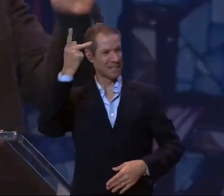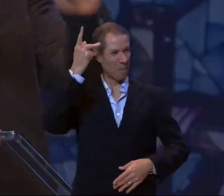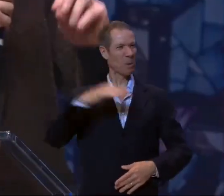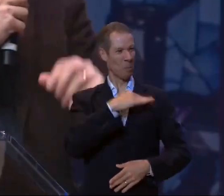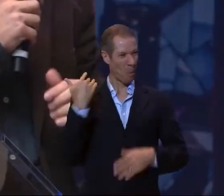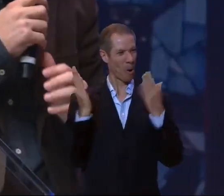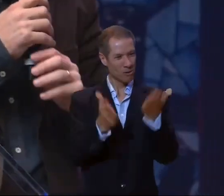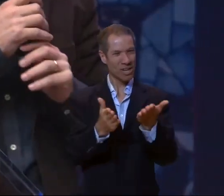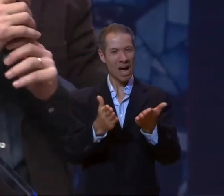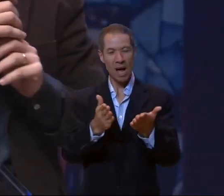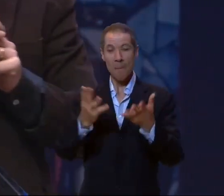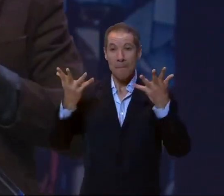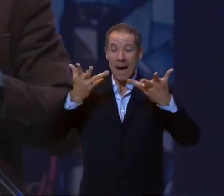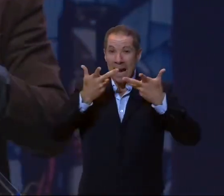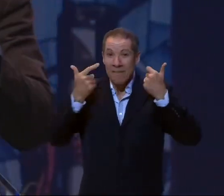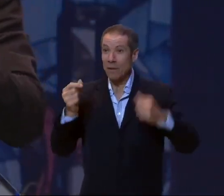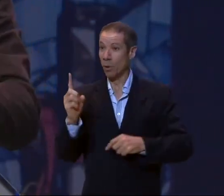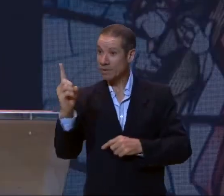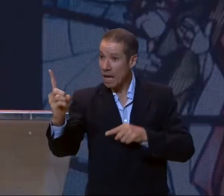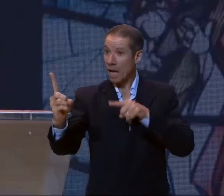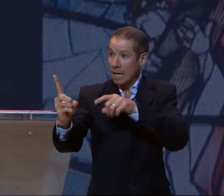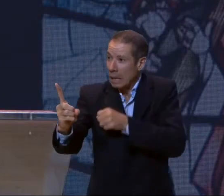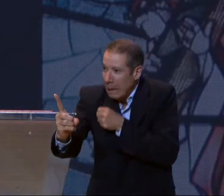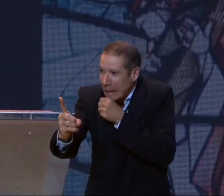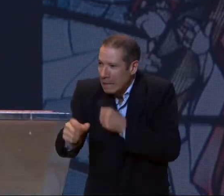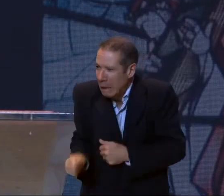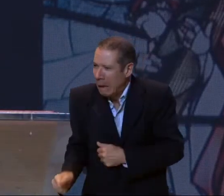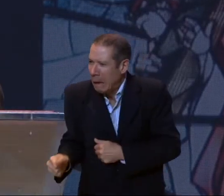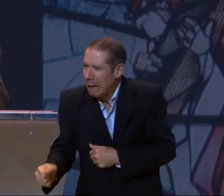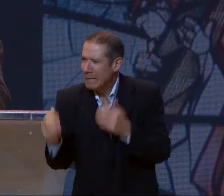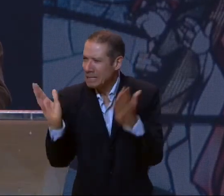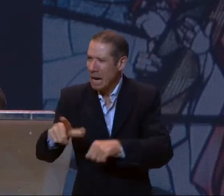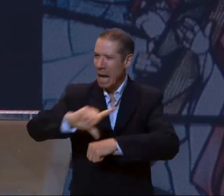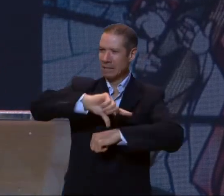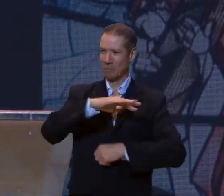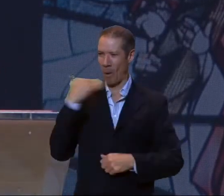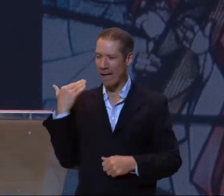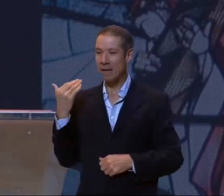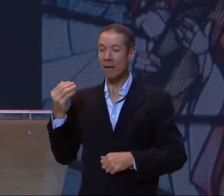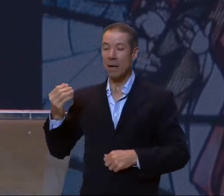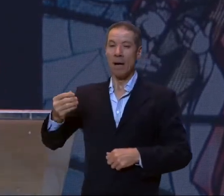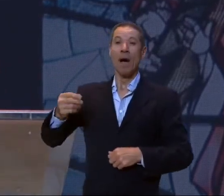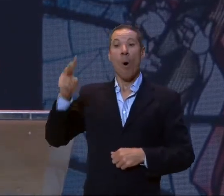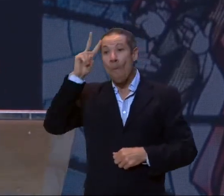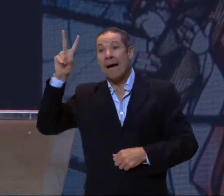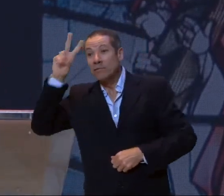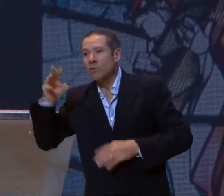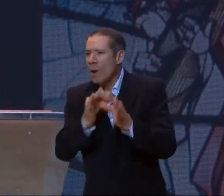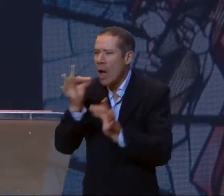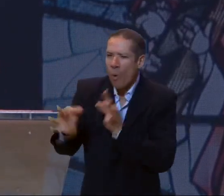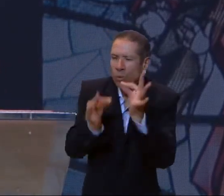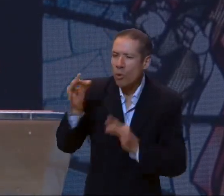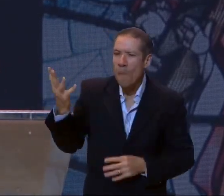ele ensinou. Ele contou uma história de um menino que junto com o pai foi visitar a